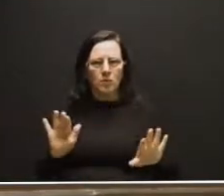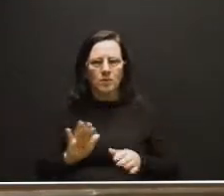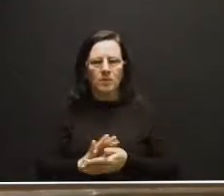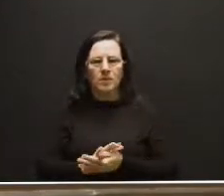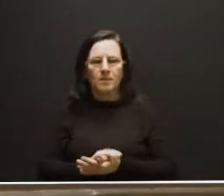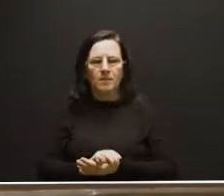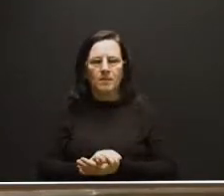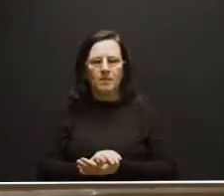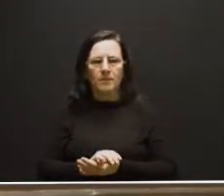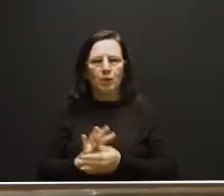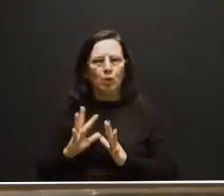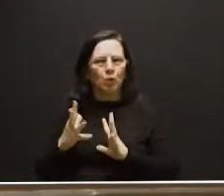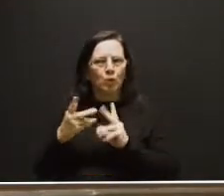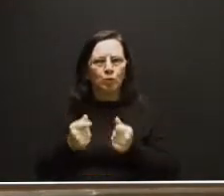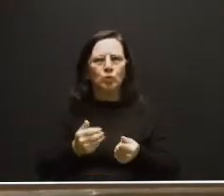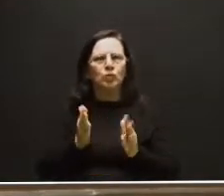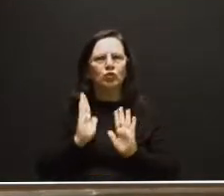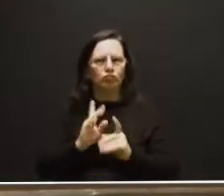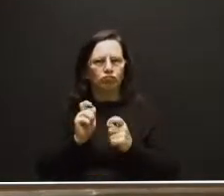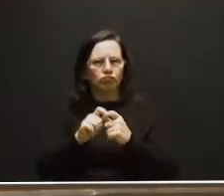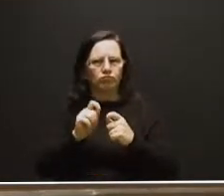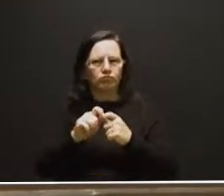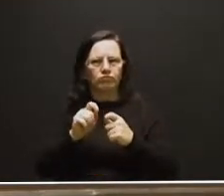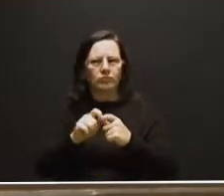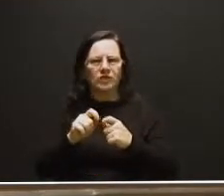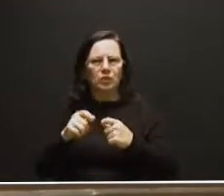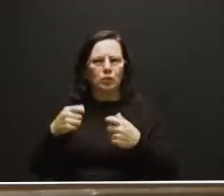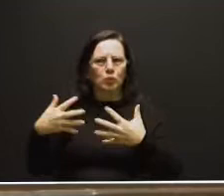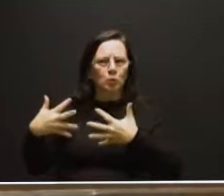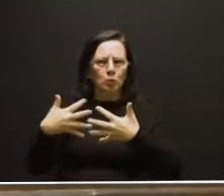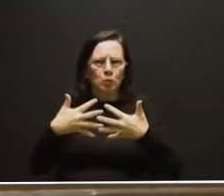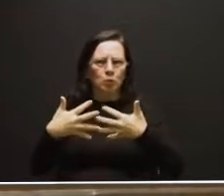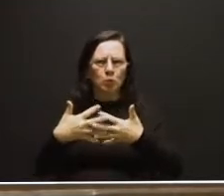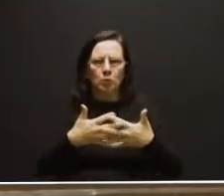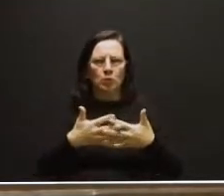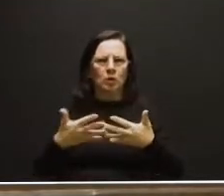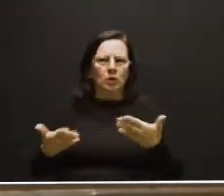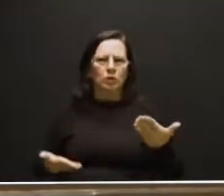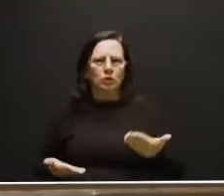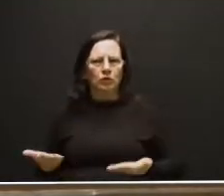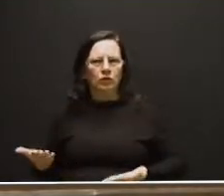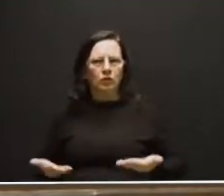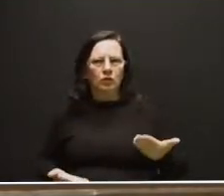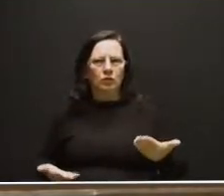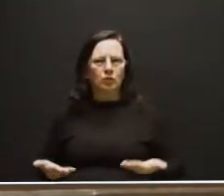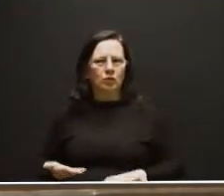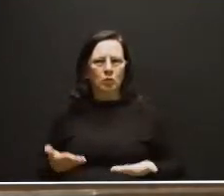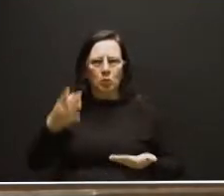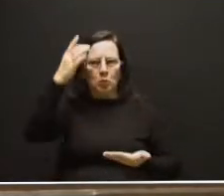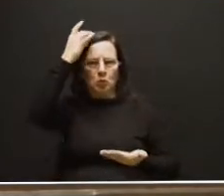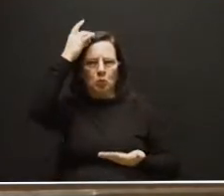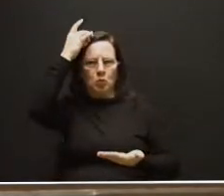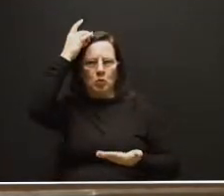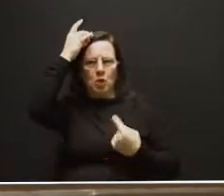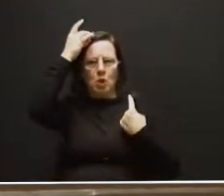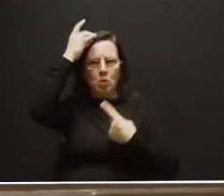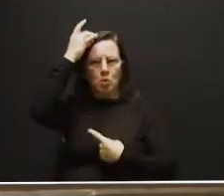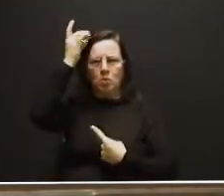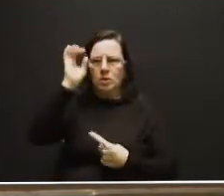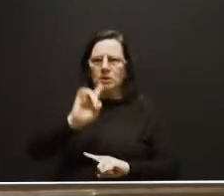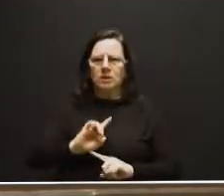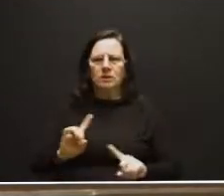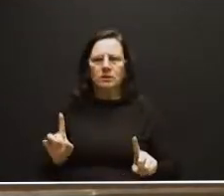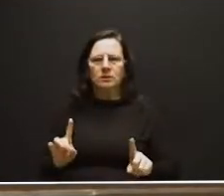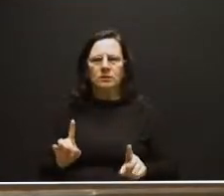por tudo que ele já causou no município porque aquela guerra com os servidores essa guerra alguns servidores não é culpa nossa é culpa dele